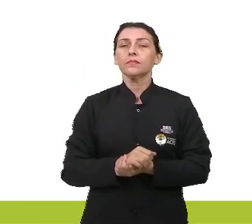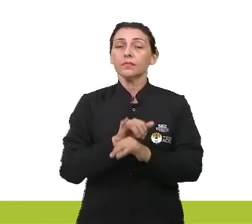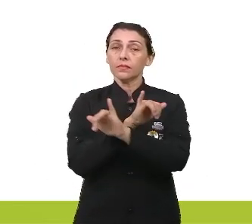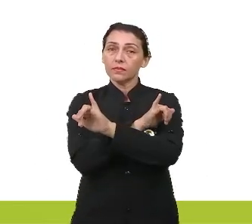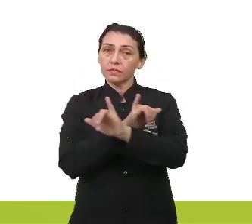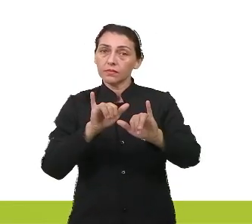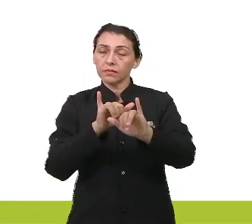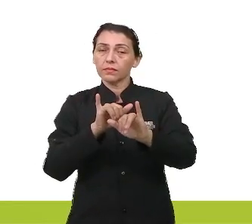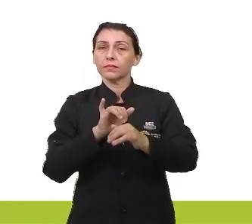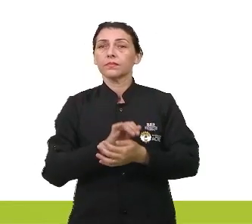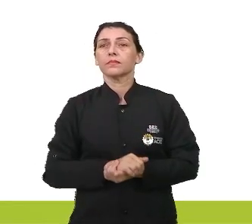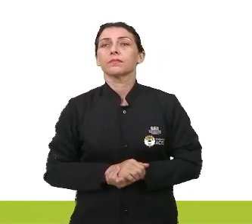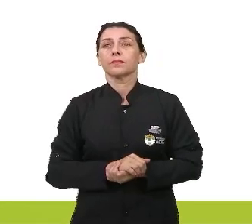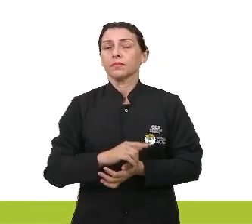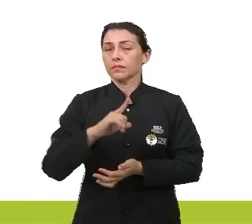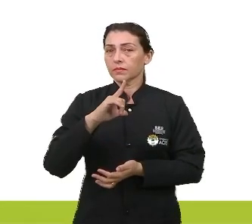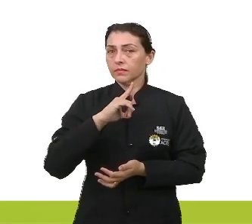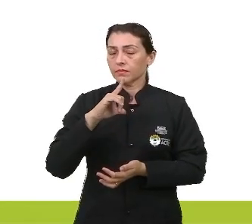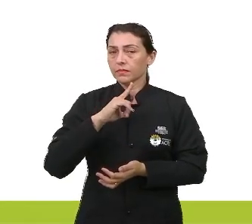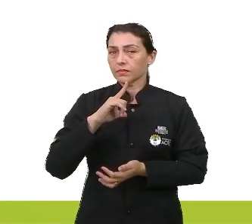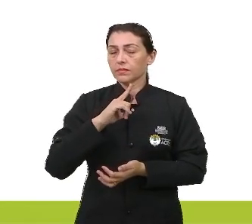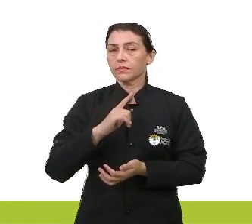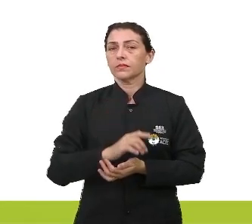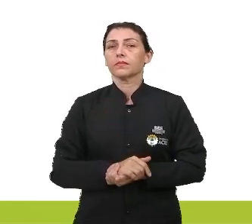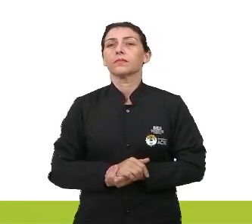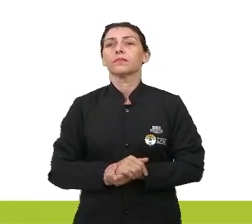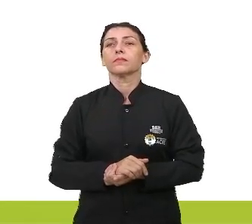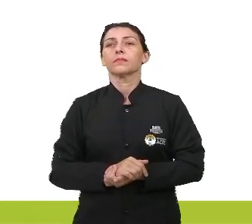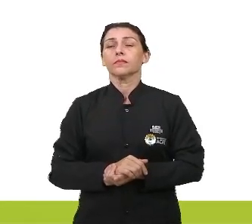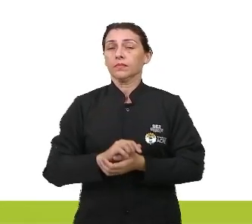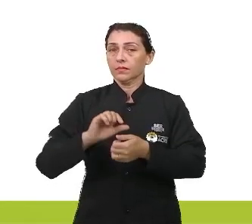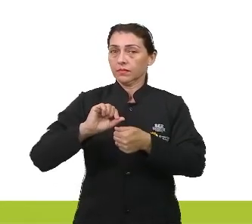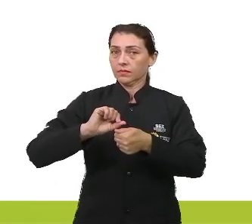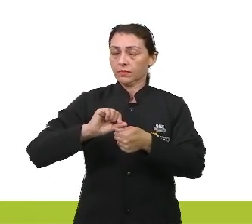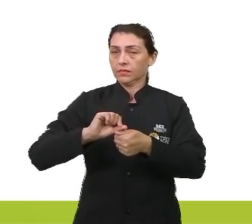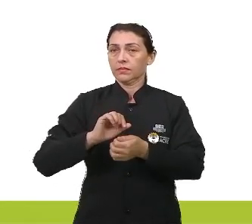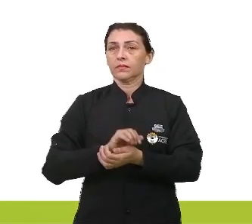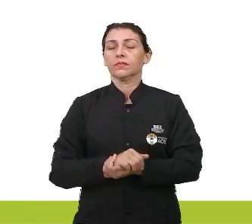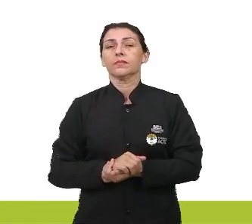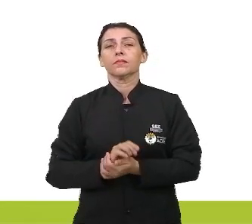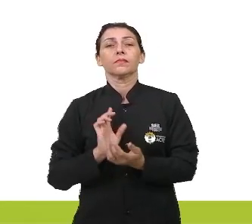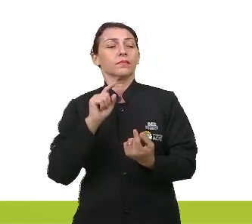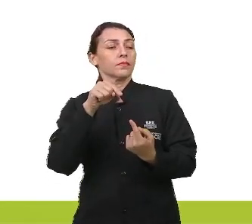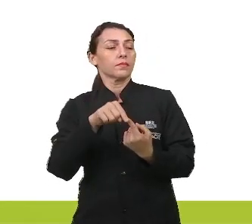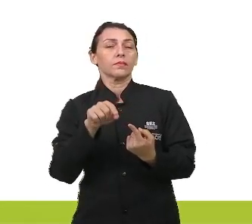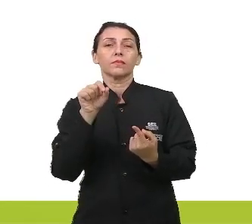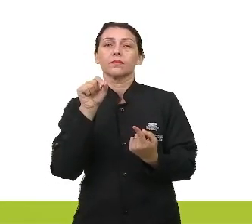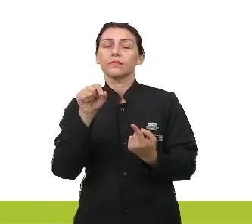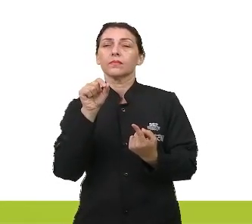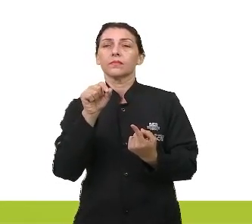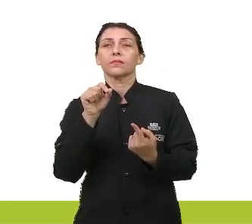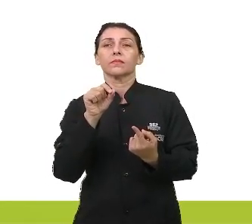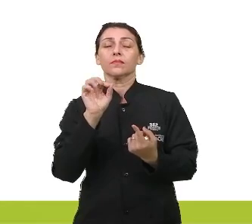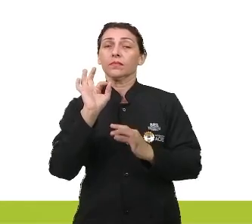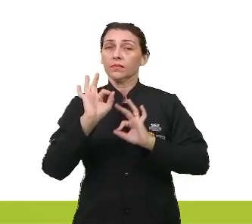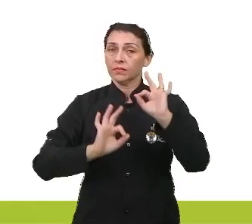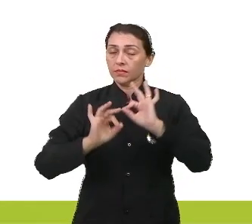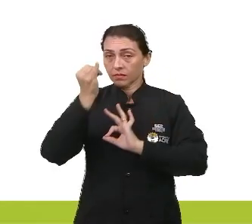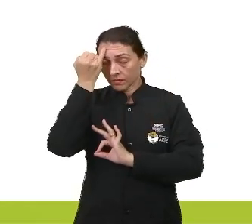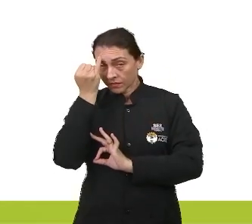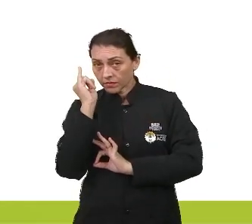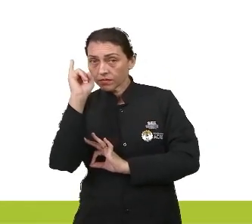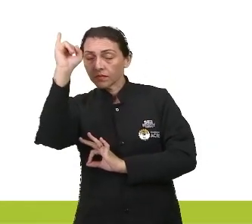anúncios publicitários. Então, nós temos aqui o meio que vai ser feito. A fim de quê? A fim de construir ideias